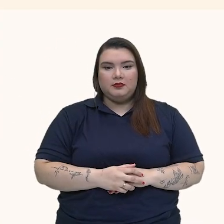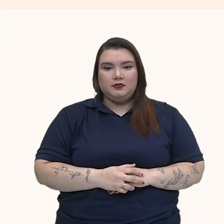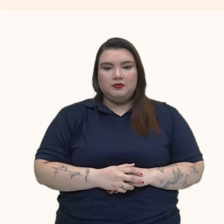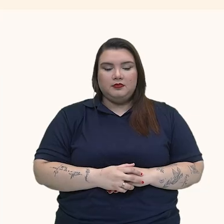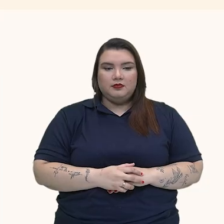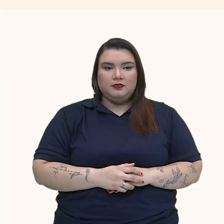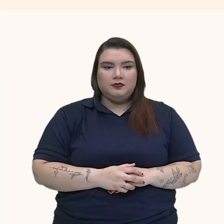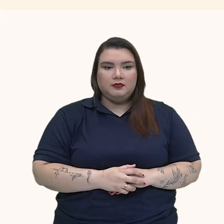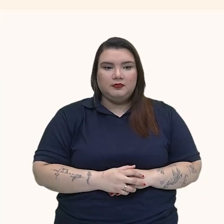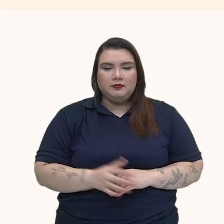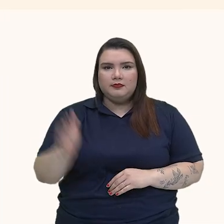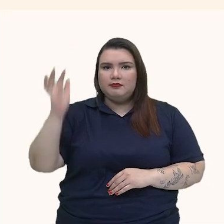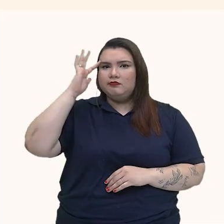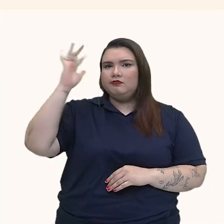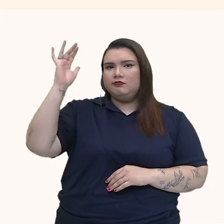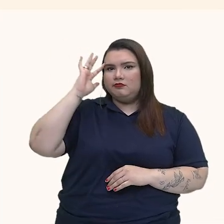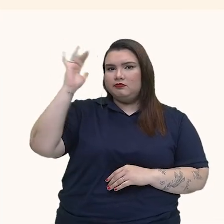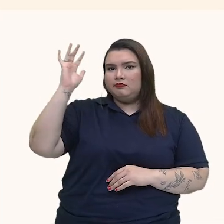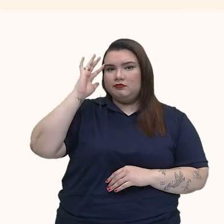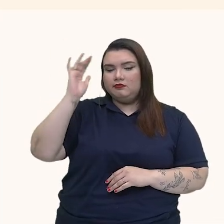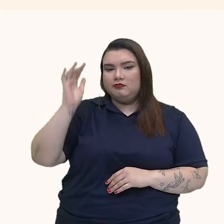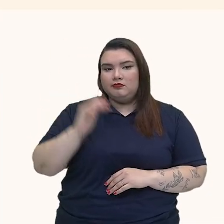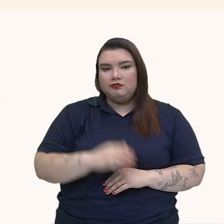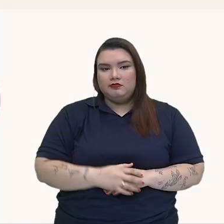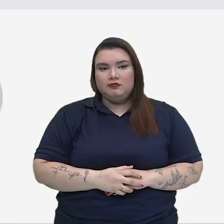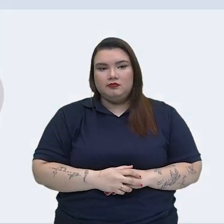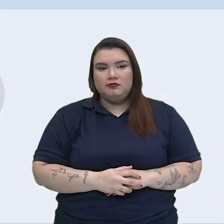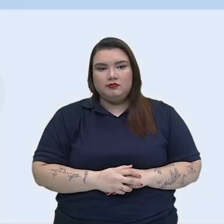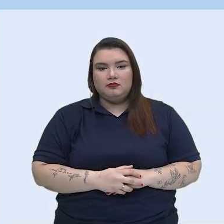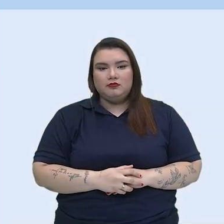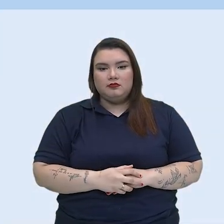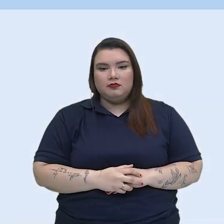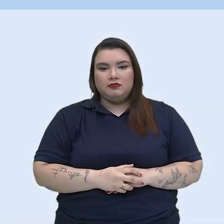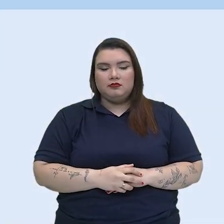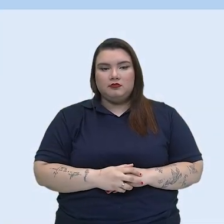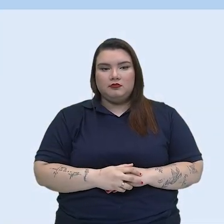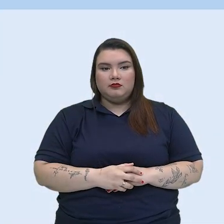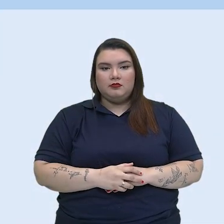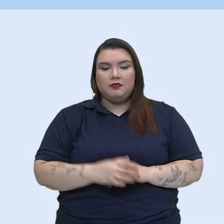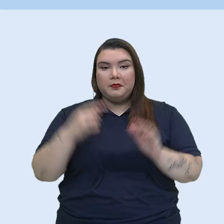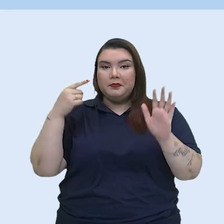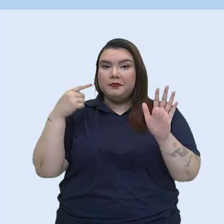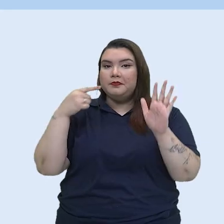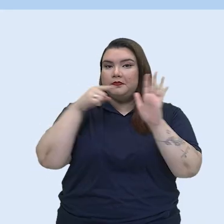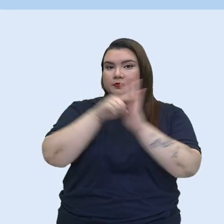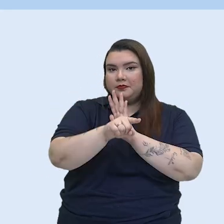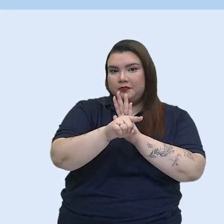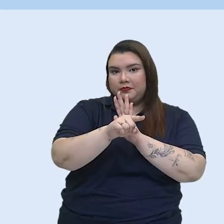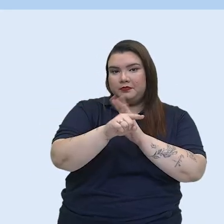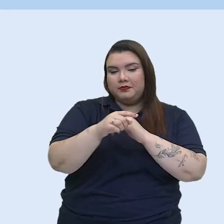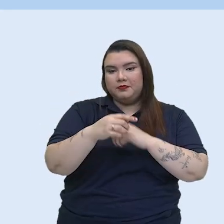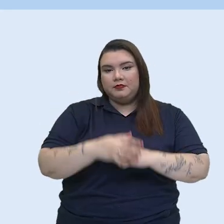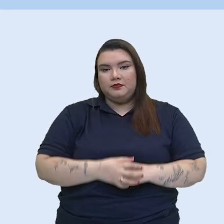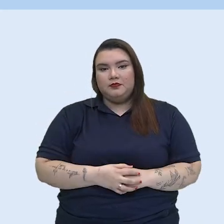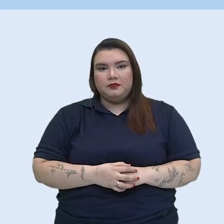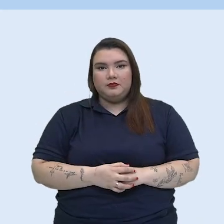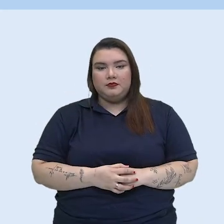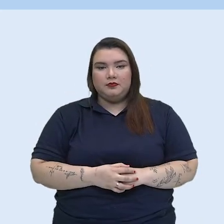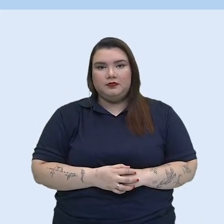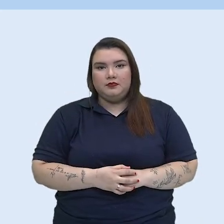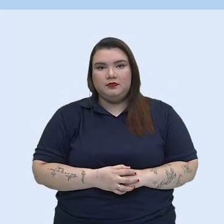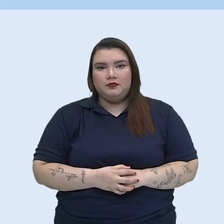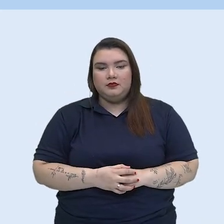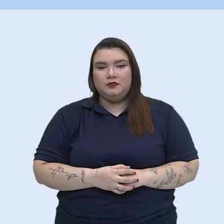pensar. To think, pensar. To ask, perguntar.